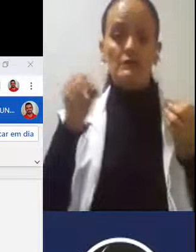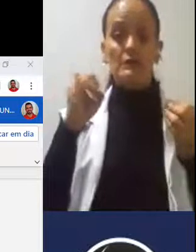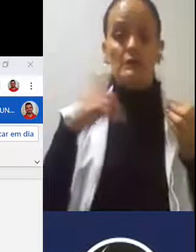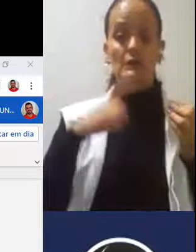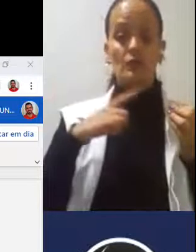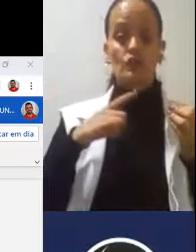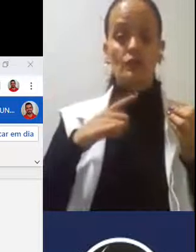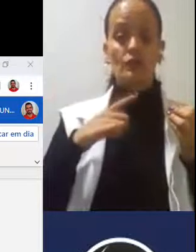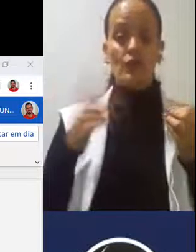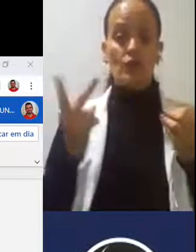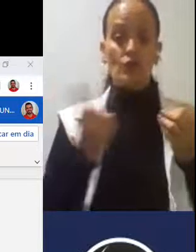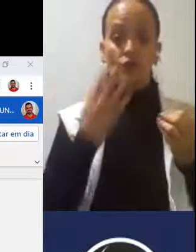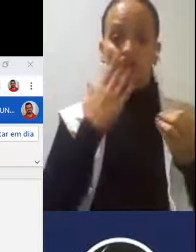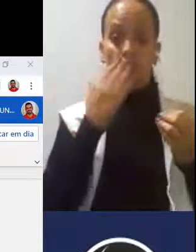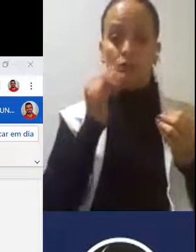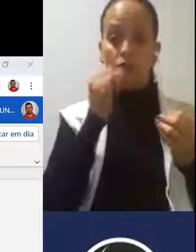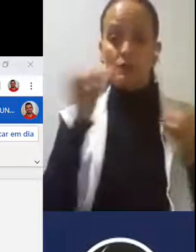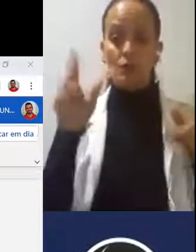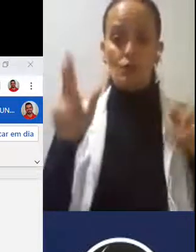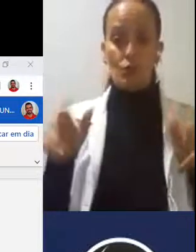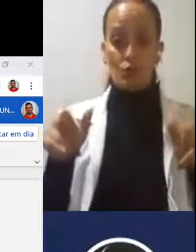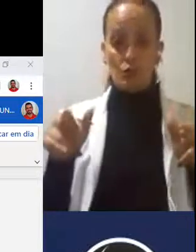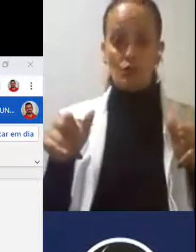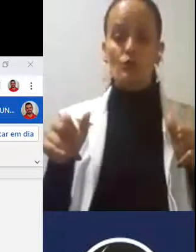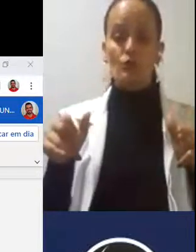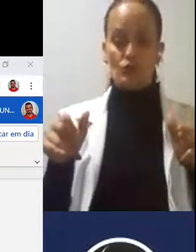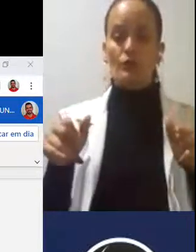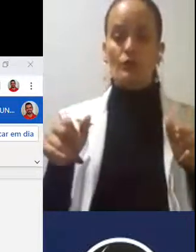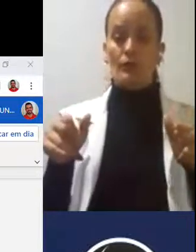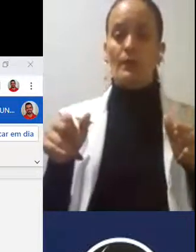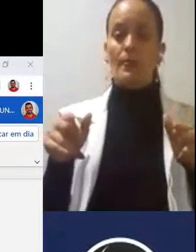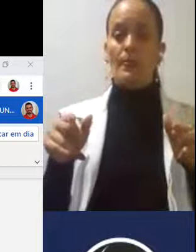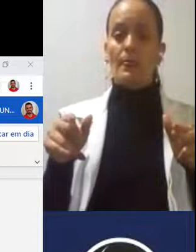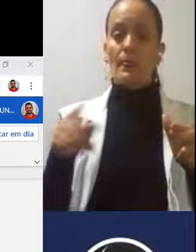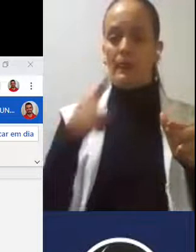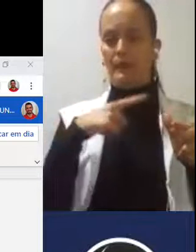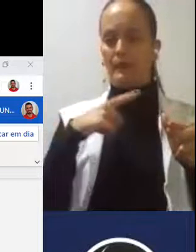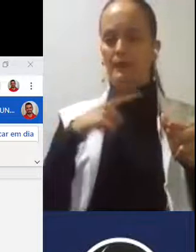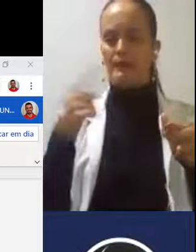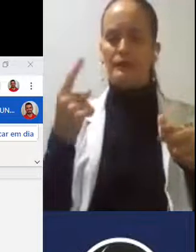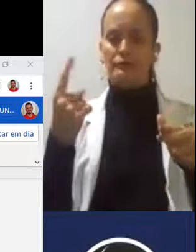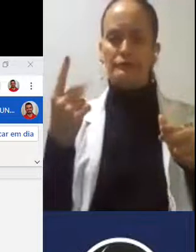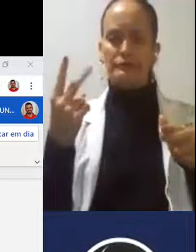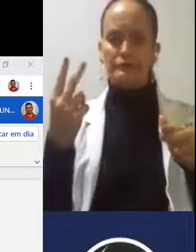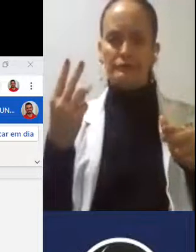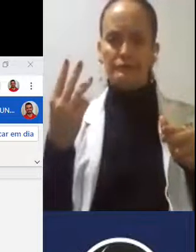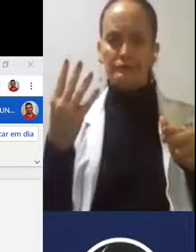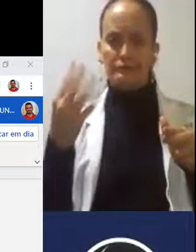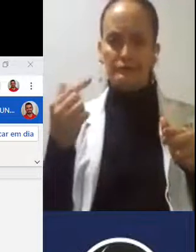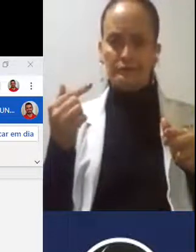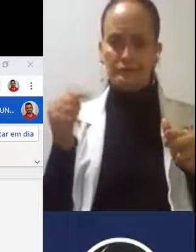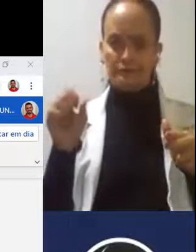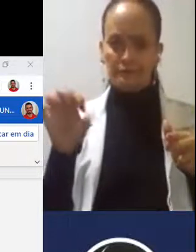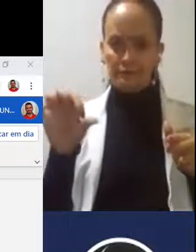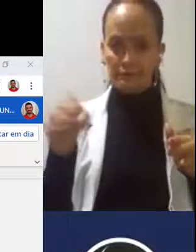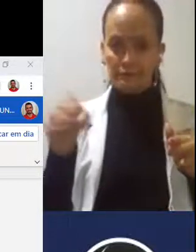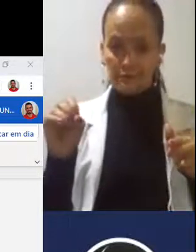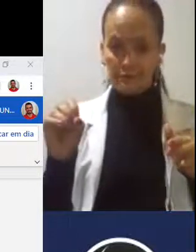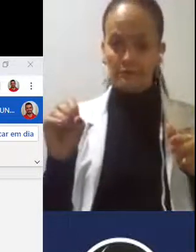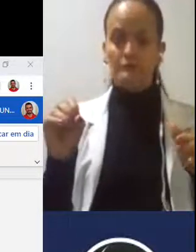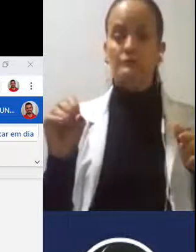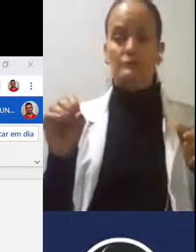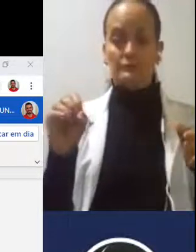resistências iguais, certo? Então, como a gente tem aqui, ó, 1, 2, 3, 4, 5, 6, 7, 8, 9, 10. Como a gente tem